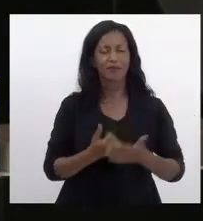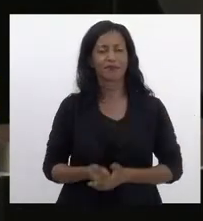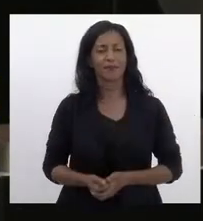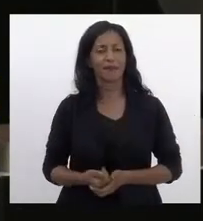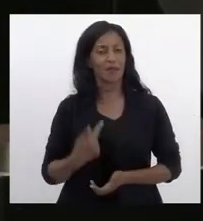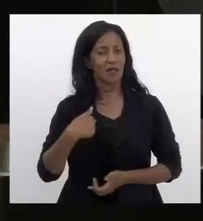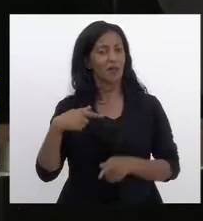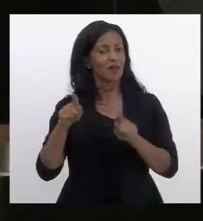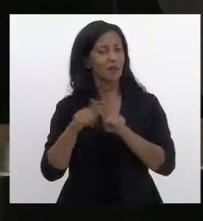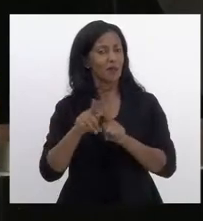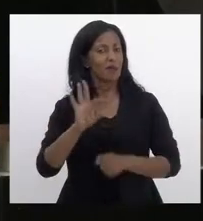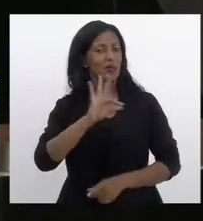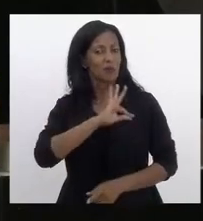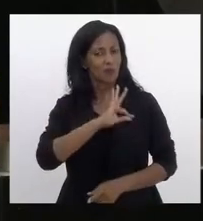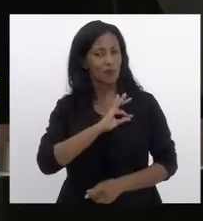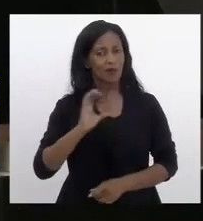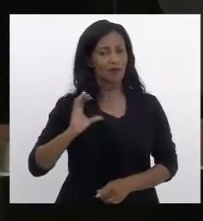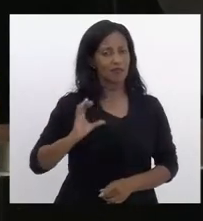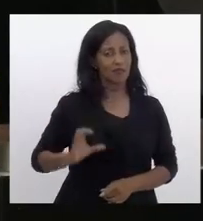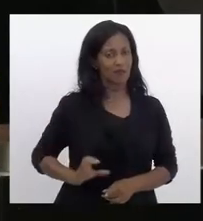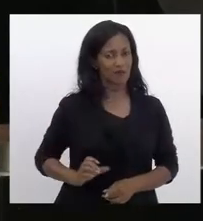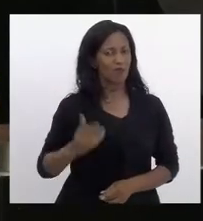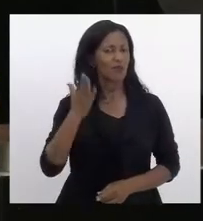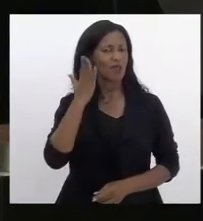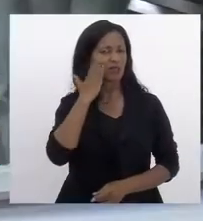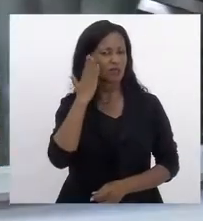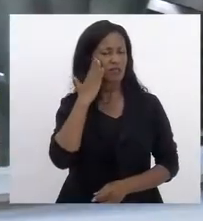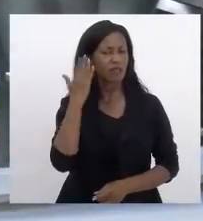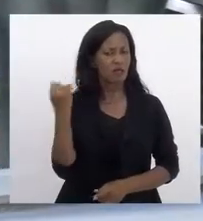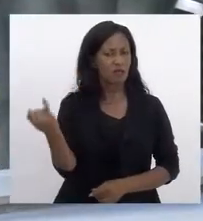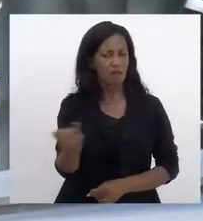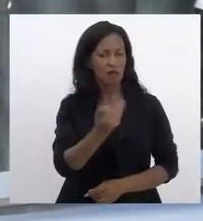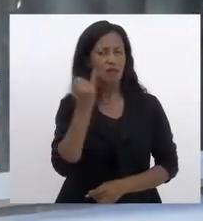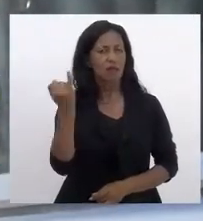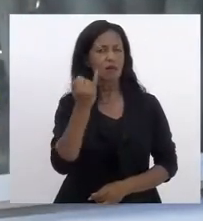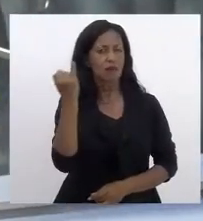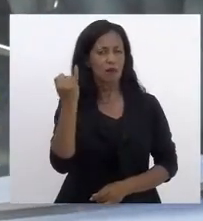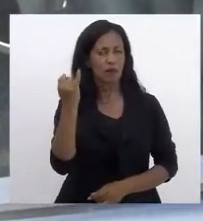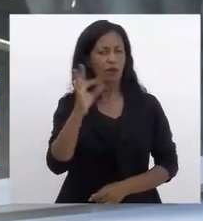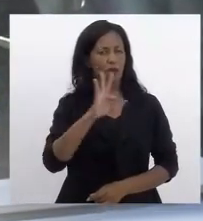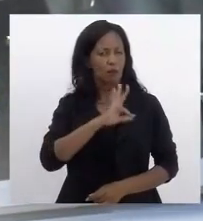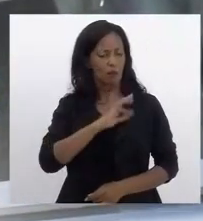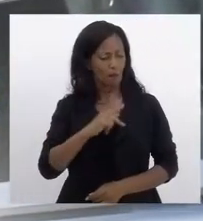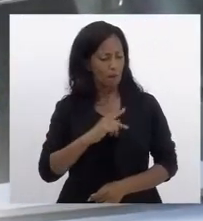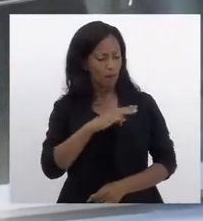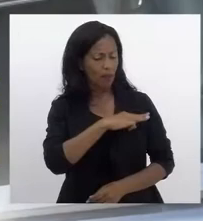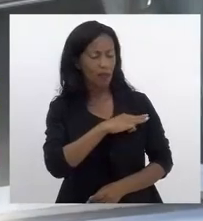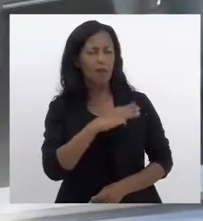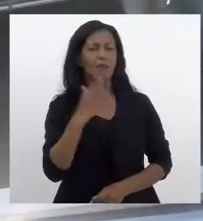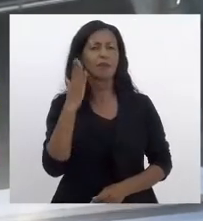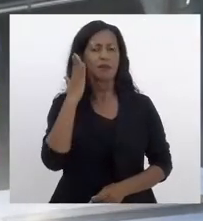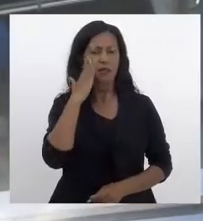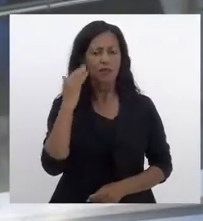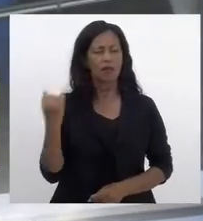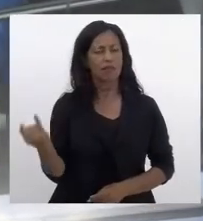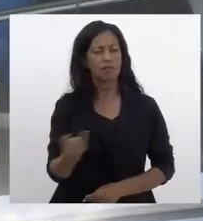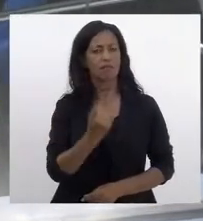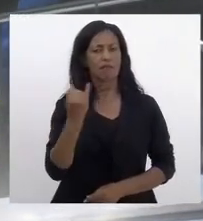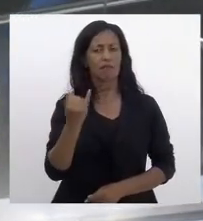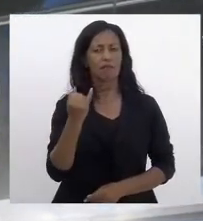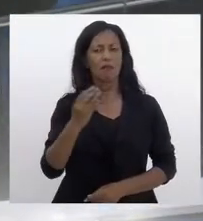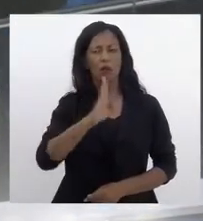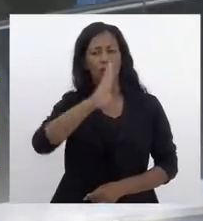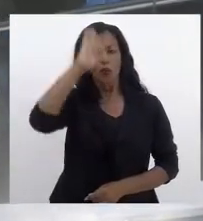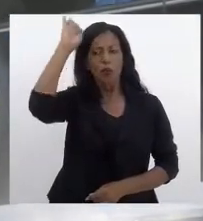sou policial civil, mas eu sei da importância da Polícia Militar e da importância do Corpo